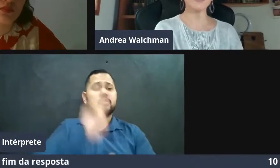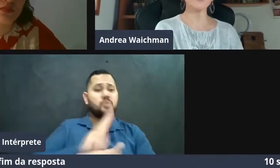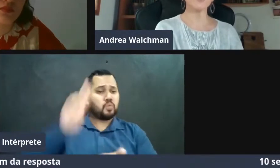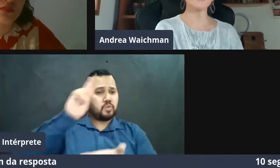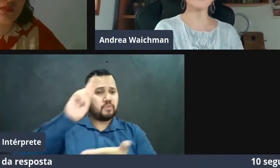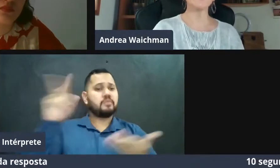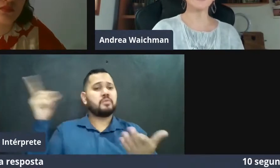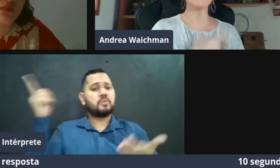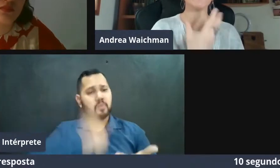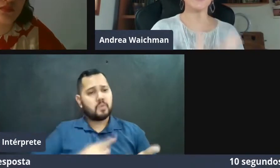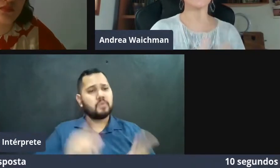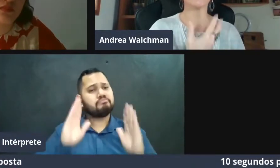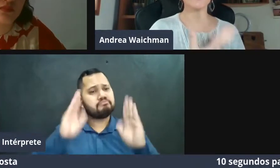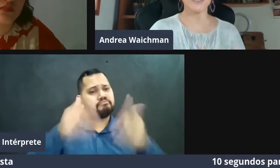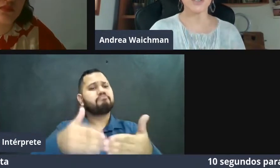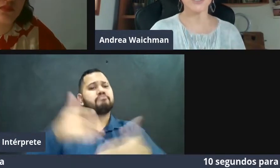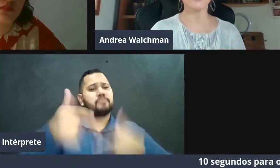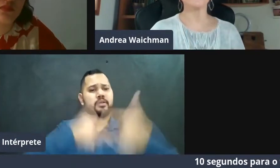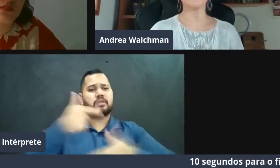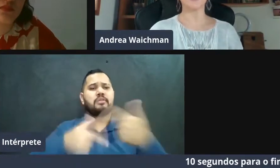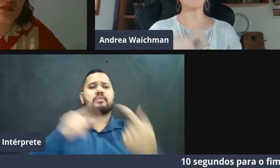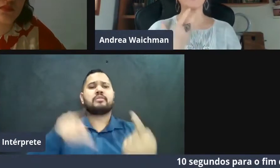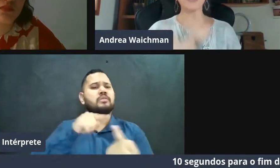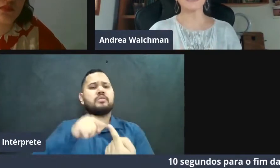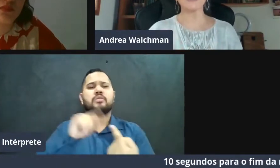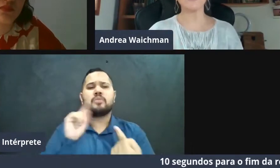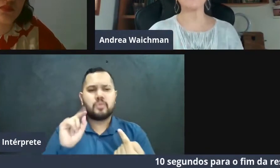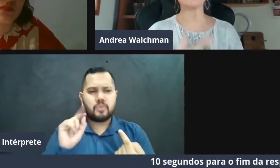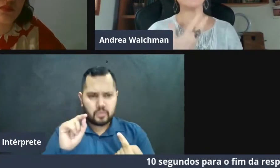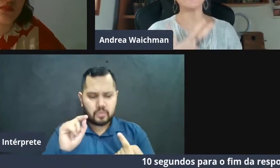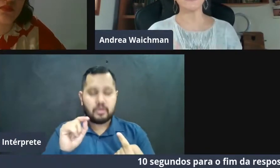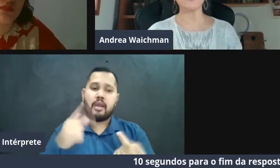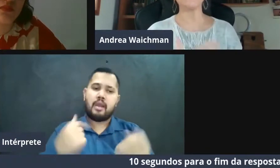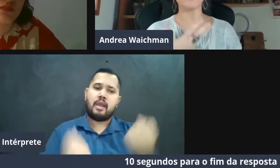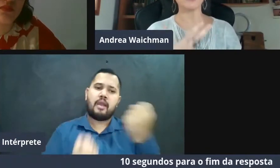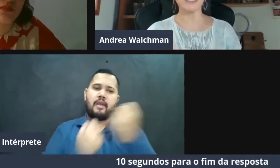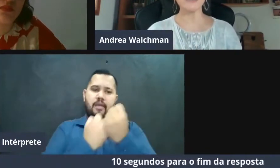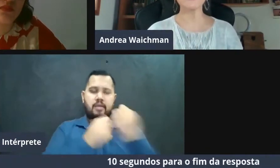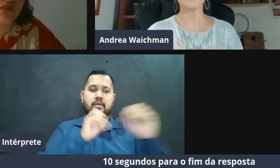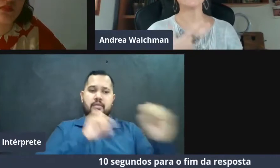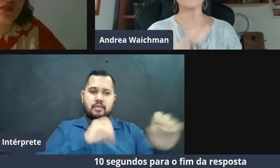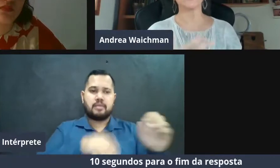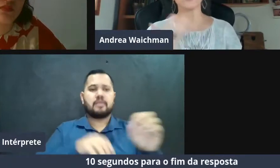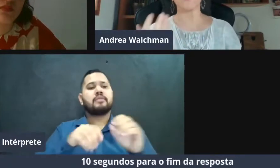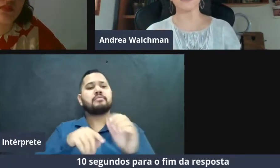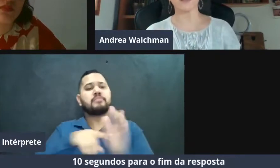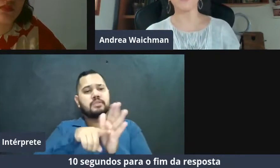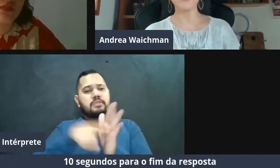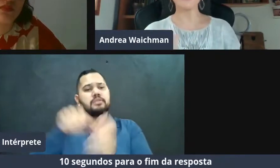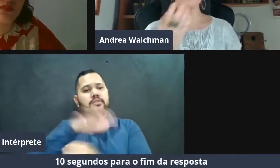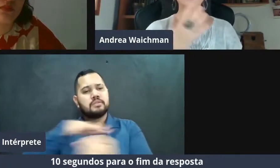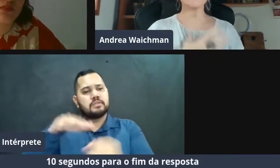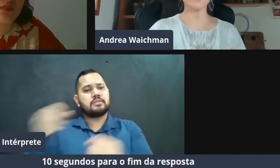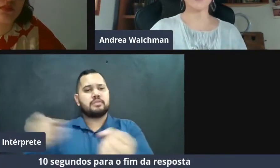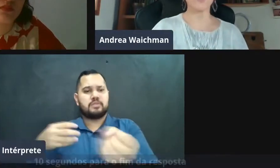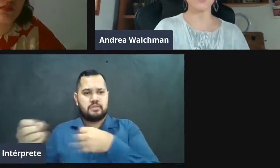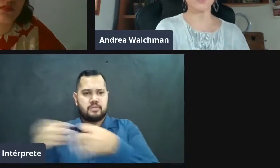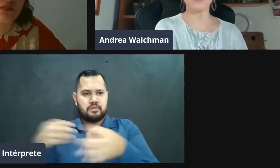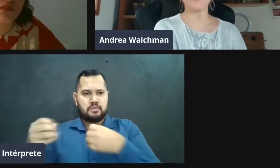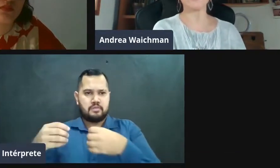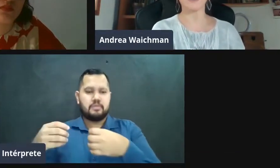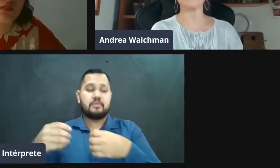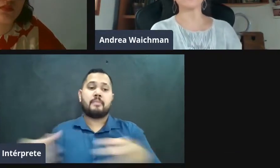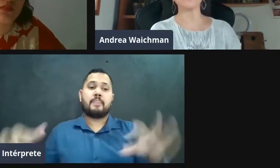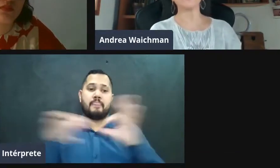possa cumprir suas atividades fins, ou seja, né, apoiar as atividades de ensino, pesquisa, extensão e inovação. Em relação aos